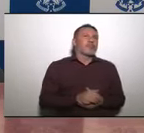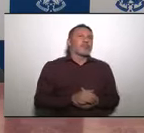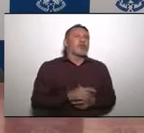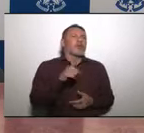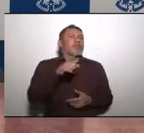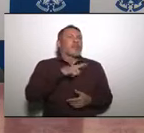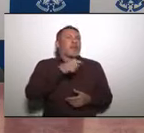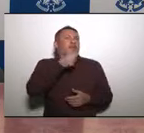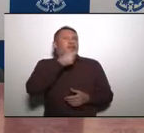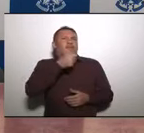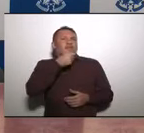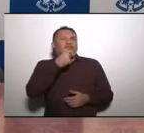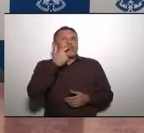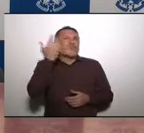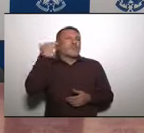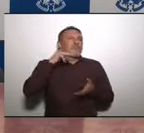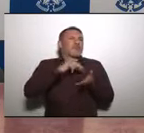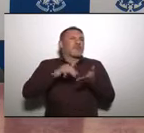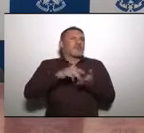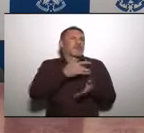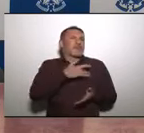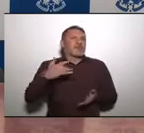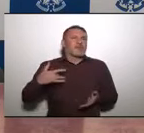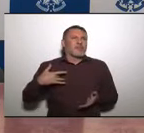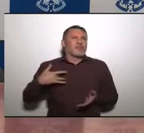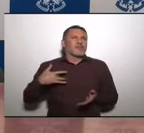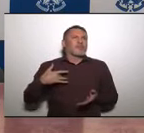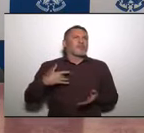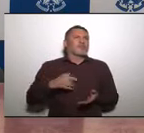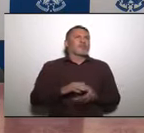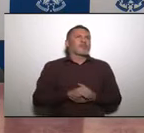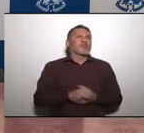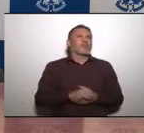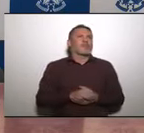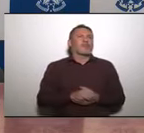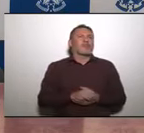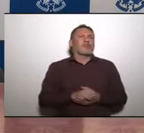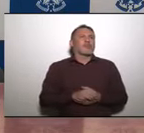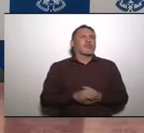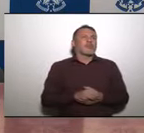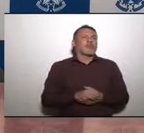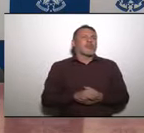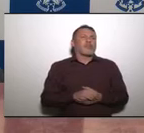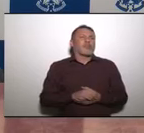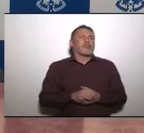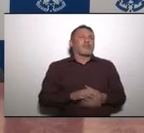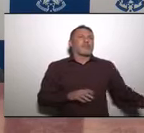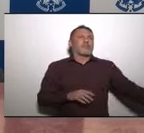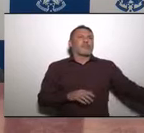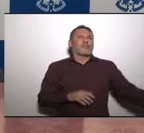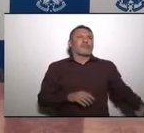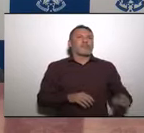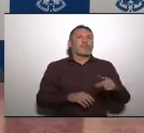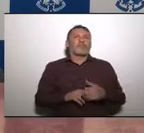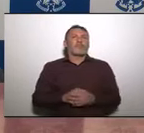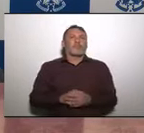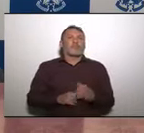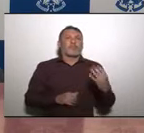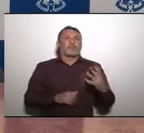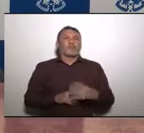Reblin, ele estimou 1.000 casos nessa semana de agora, que começou hoje. Com a movimentação que vimos nas ruas nos últimos dias,